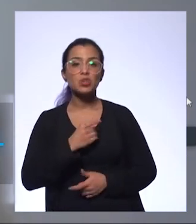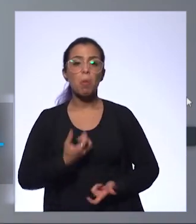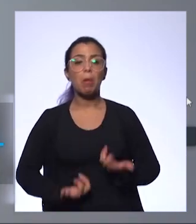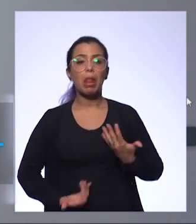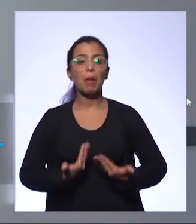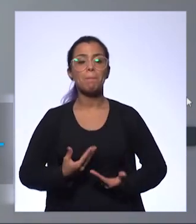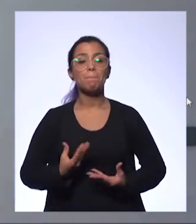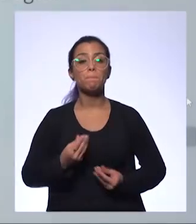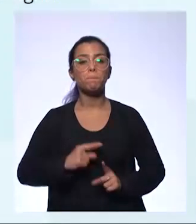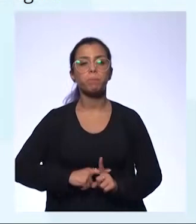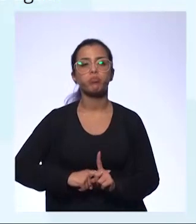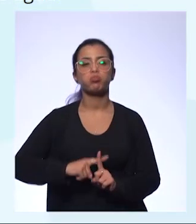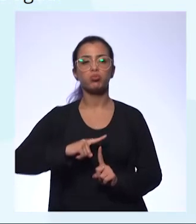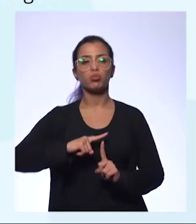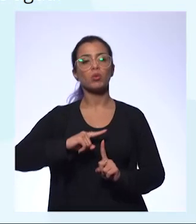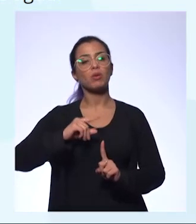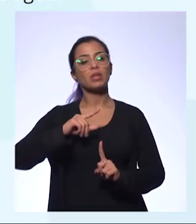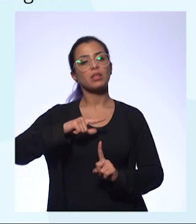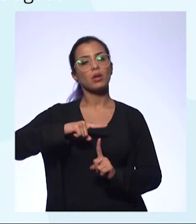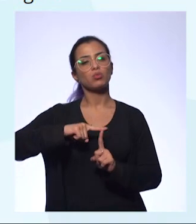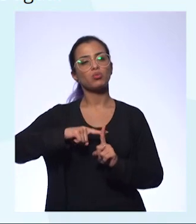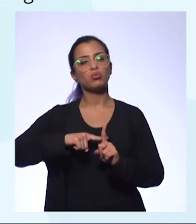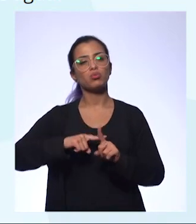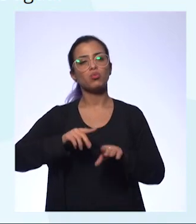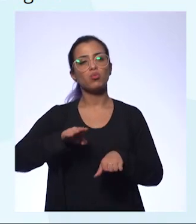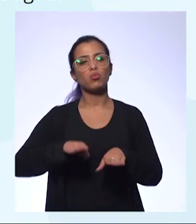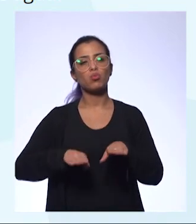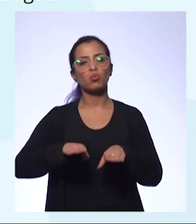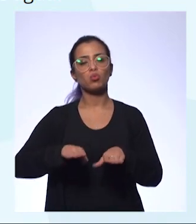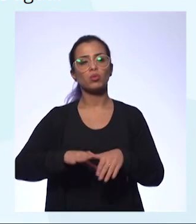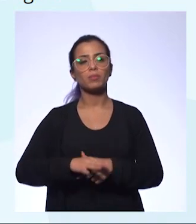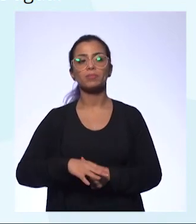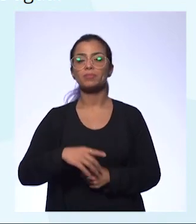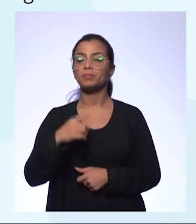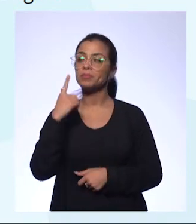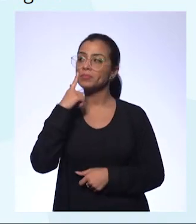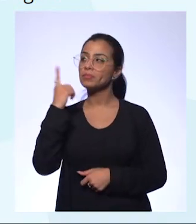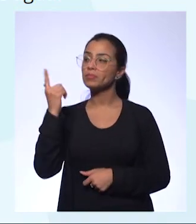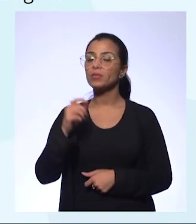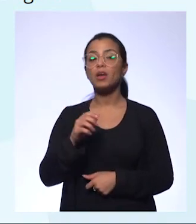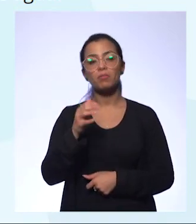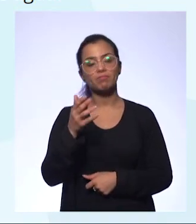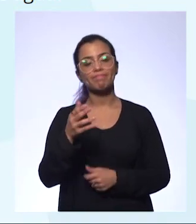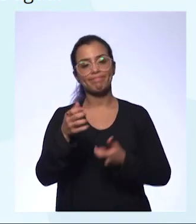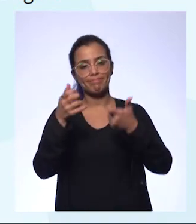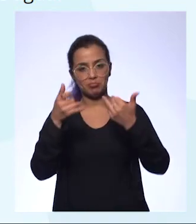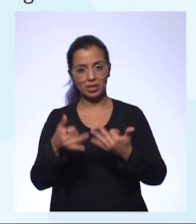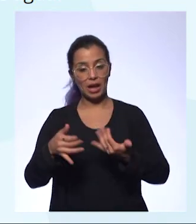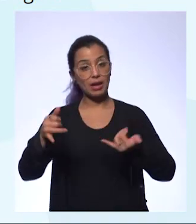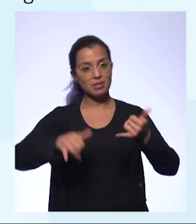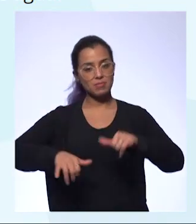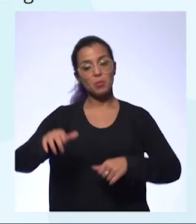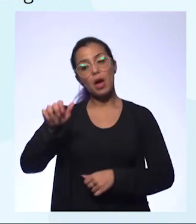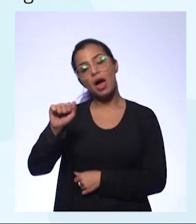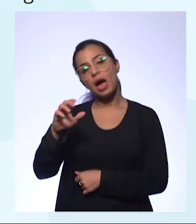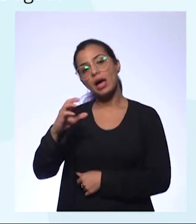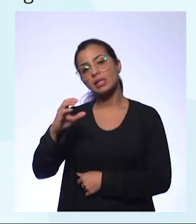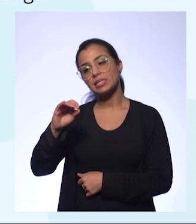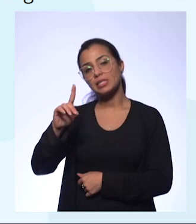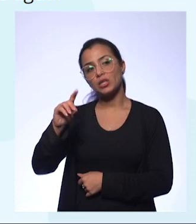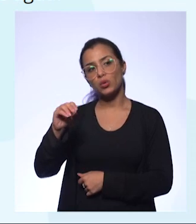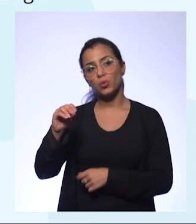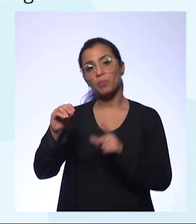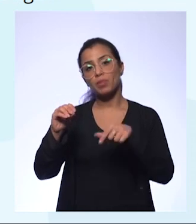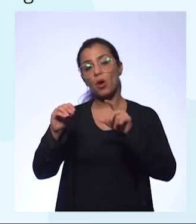no próximo slide, por gentileza, eu tenho lá, ó. O que é um ácido? Vamos falar quimicamente. O ácido, ele vai sofrer